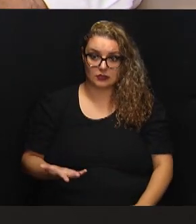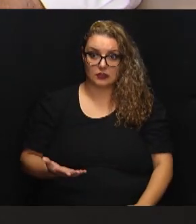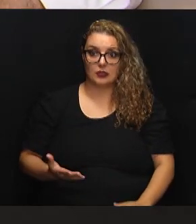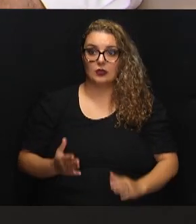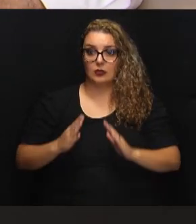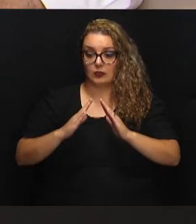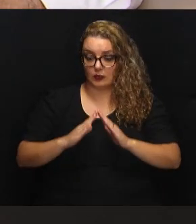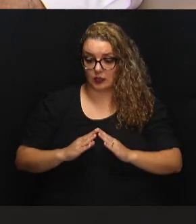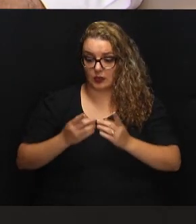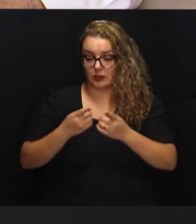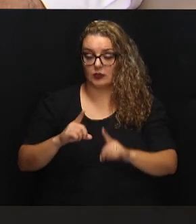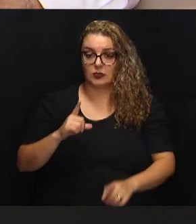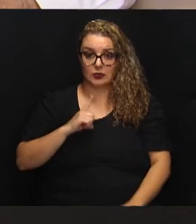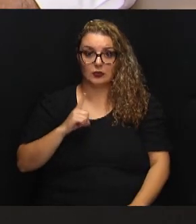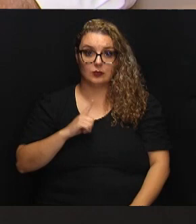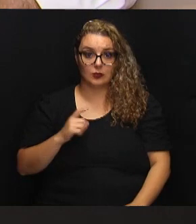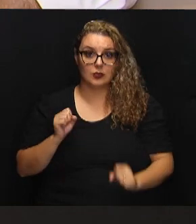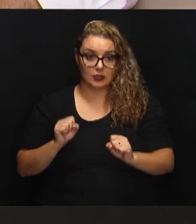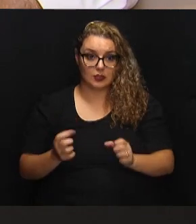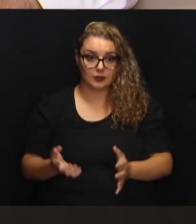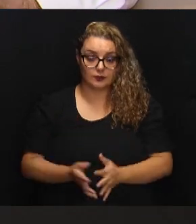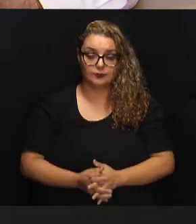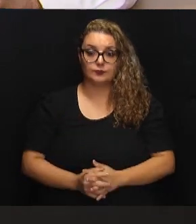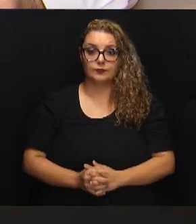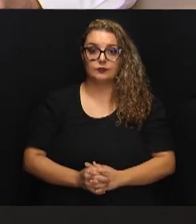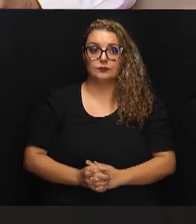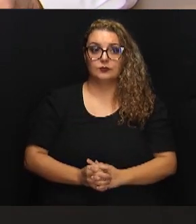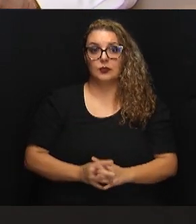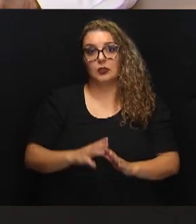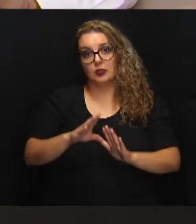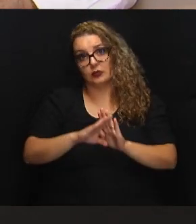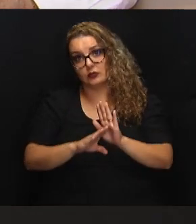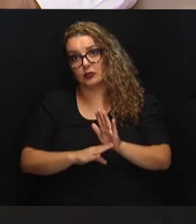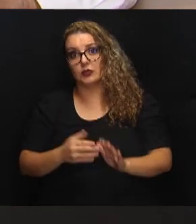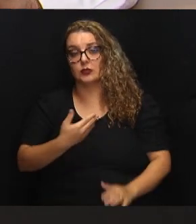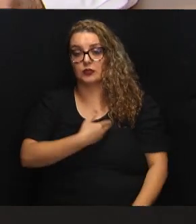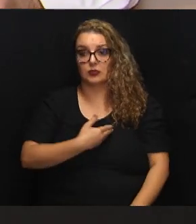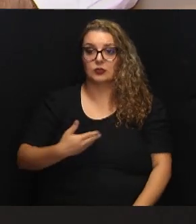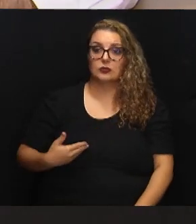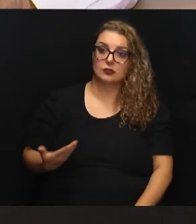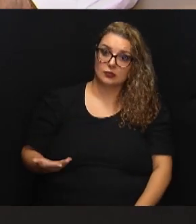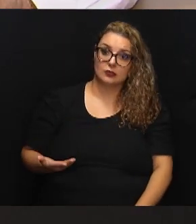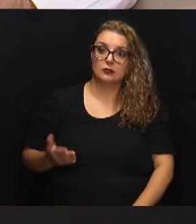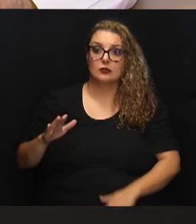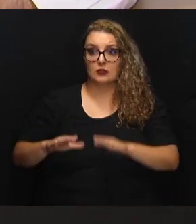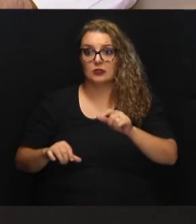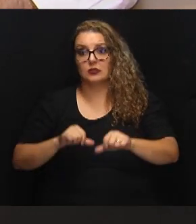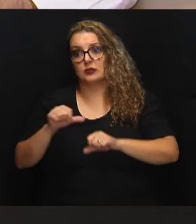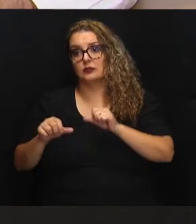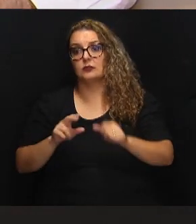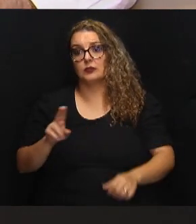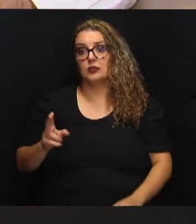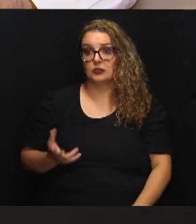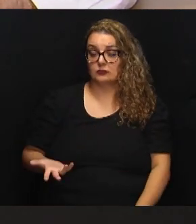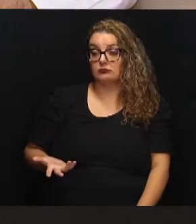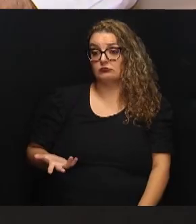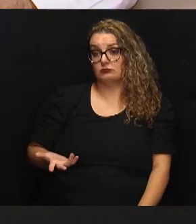dignidade. Então são programas que muda governo, de governo em governo, às vezes ele muda de nome, né?